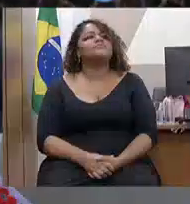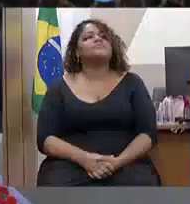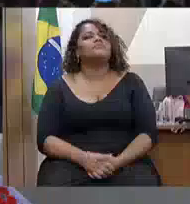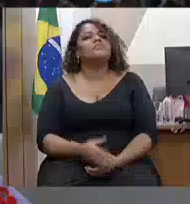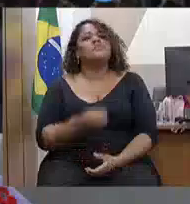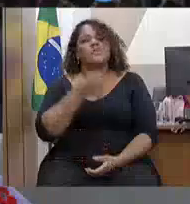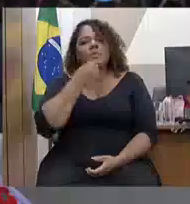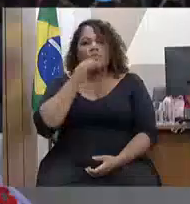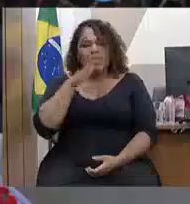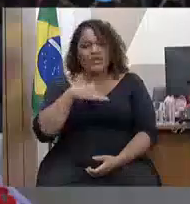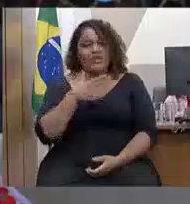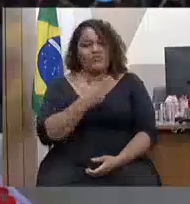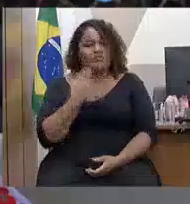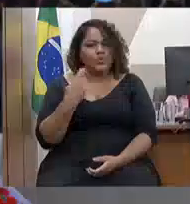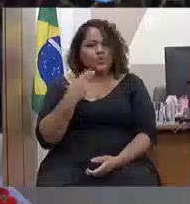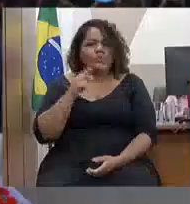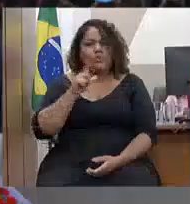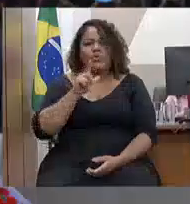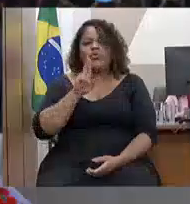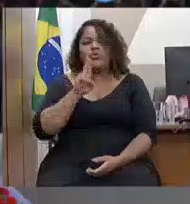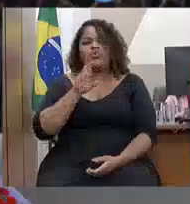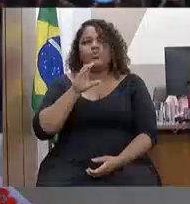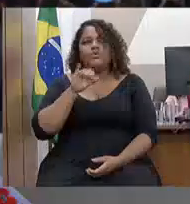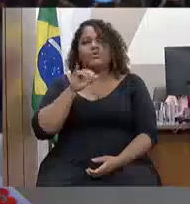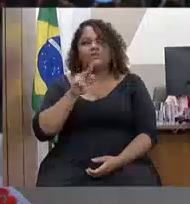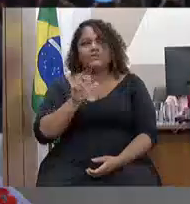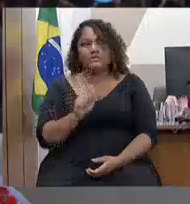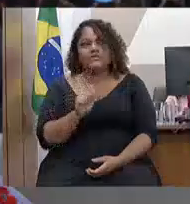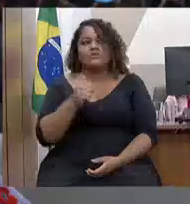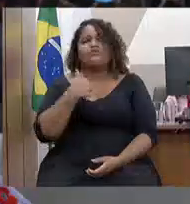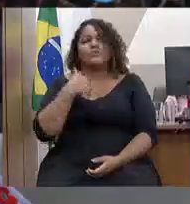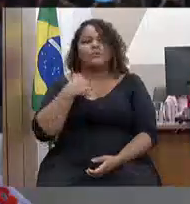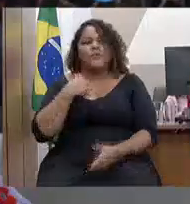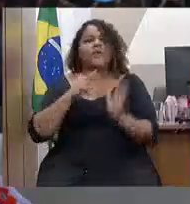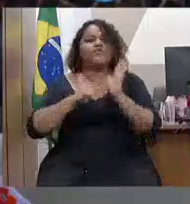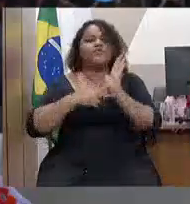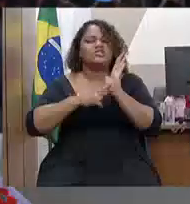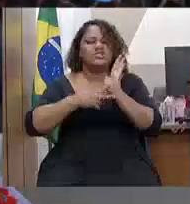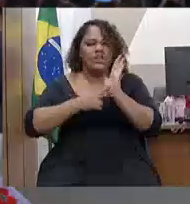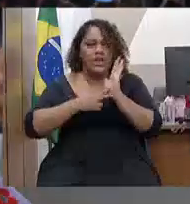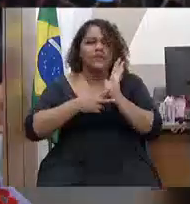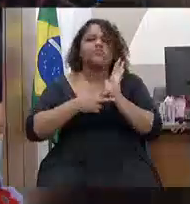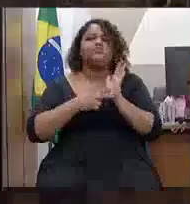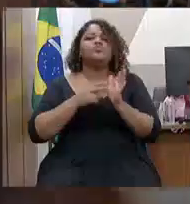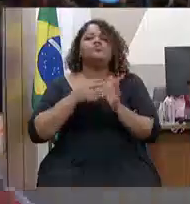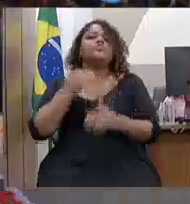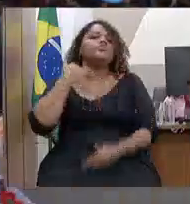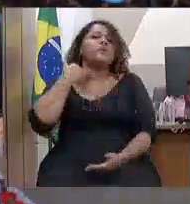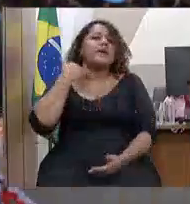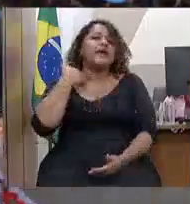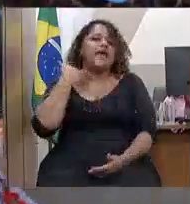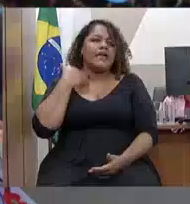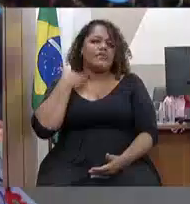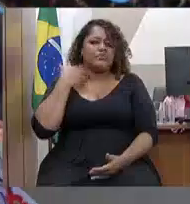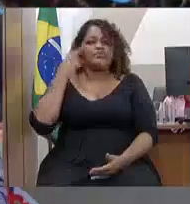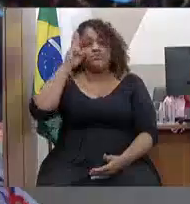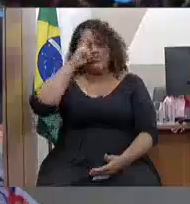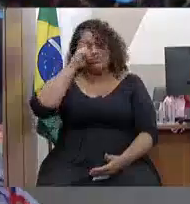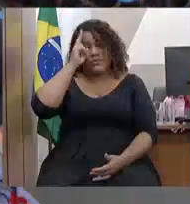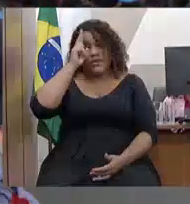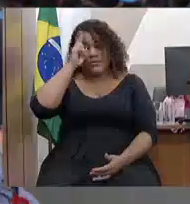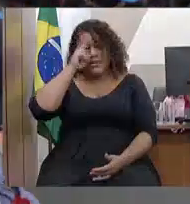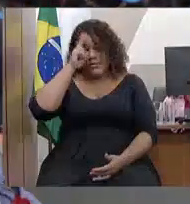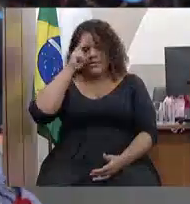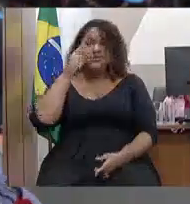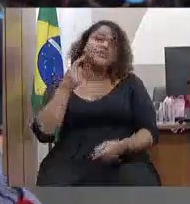eu sou Luciana eu sou diretora de saúde do sindicatos bancários né Só lembrando aqui que é importante a gente fazer